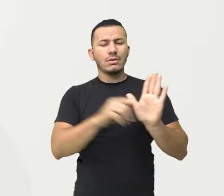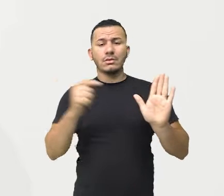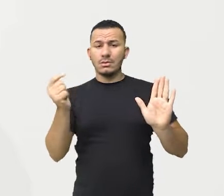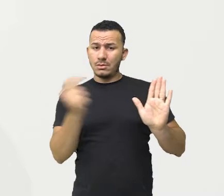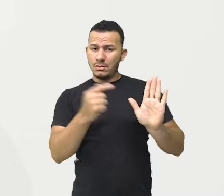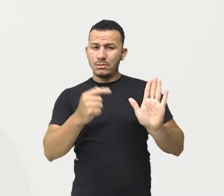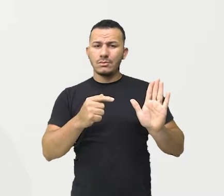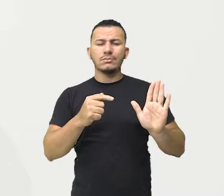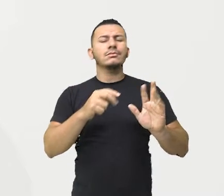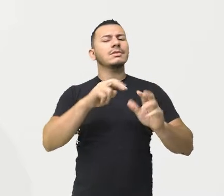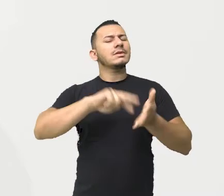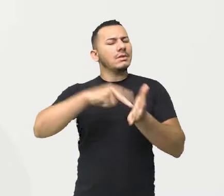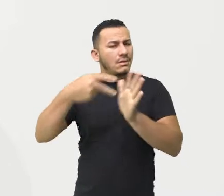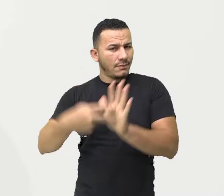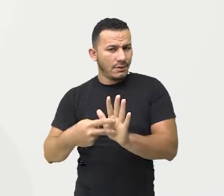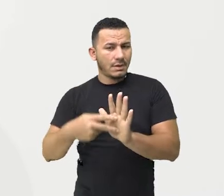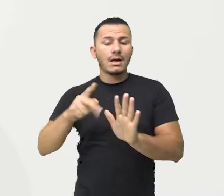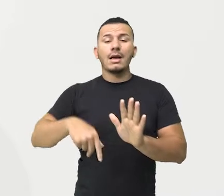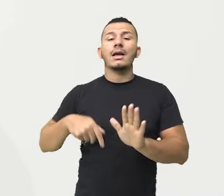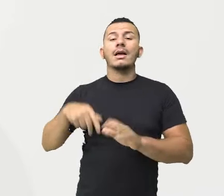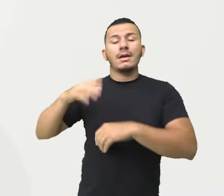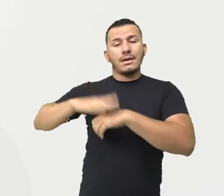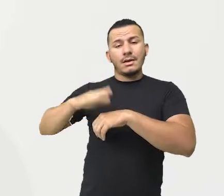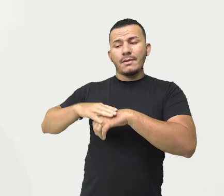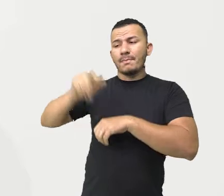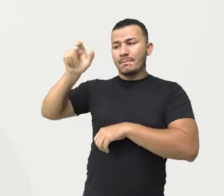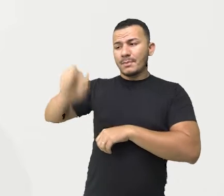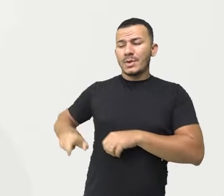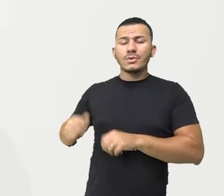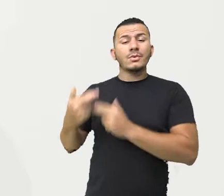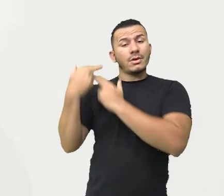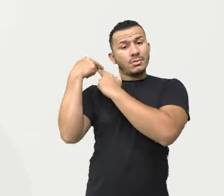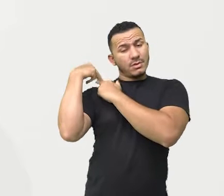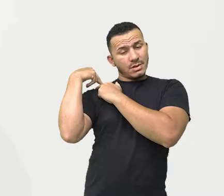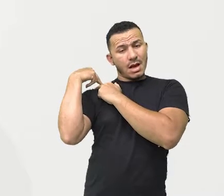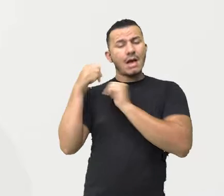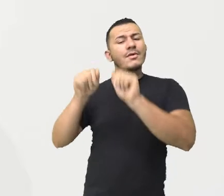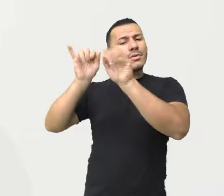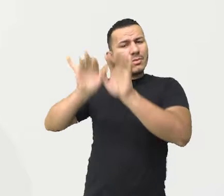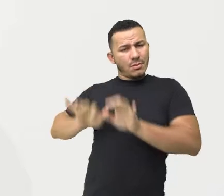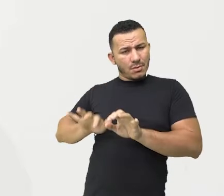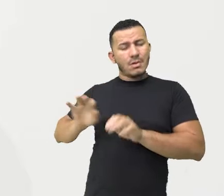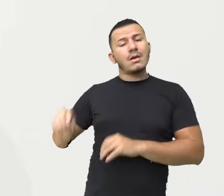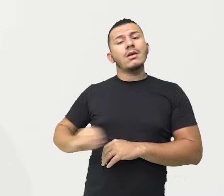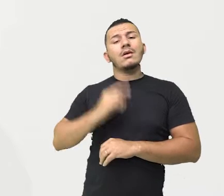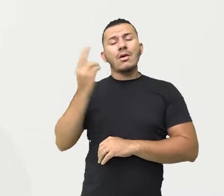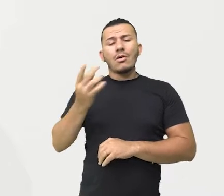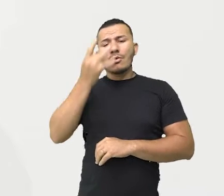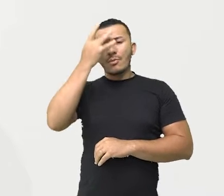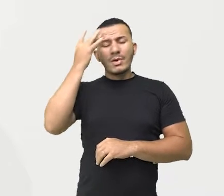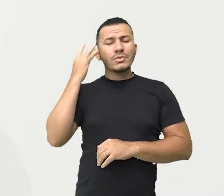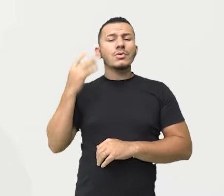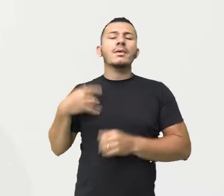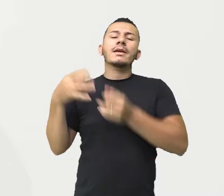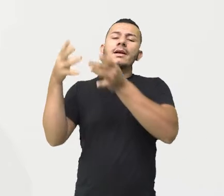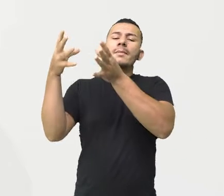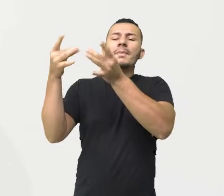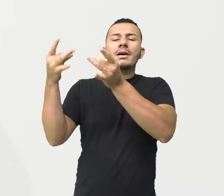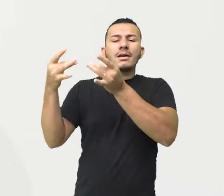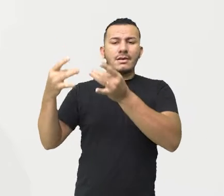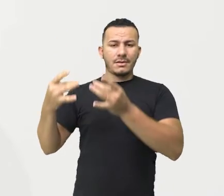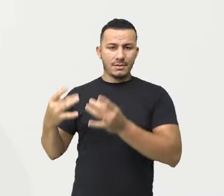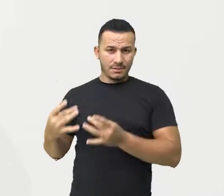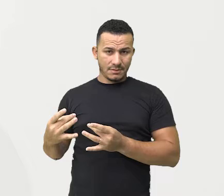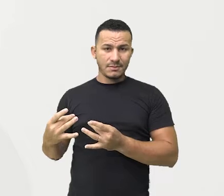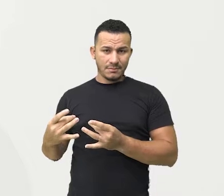descritivo é por conta de quem escreveu ou de quem falou a respeito desses detalhes,